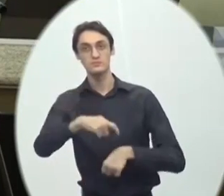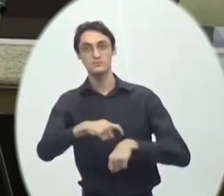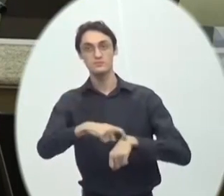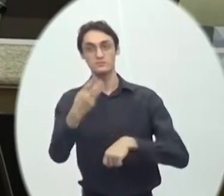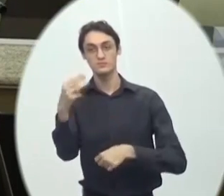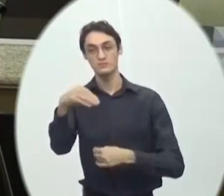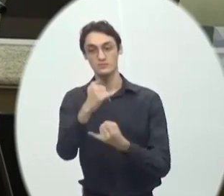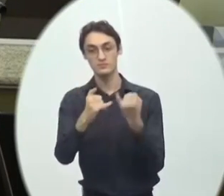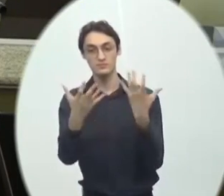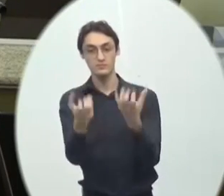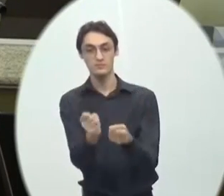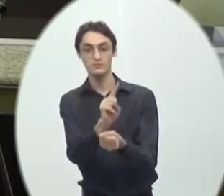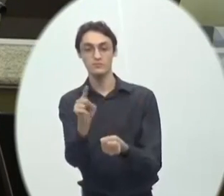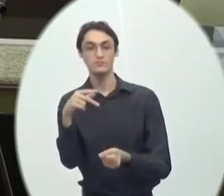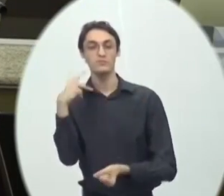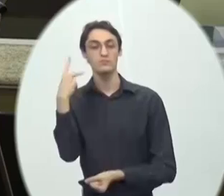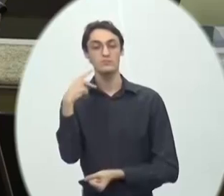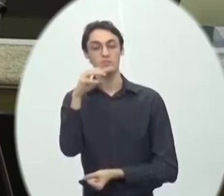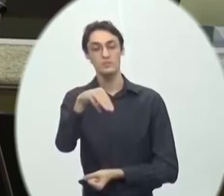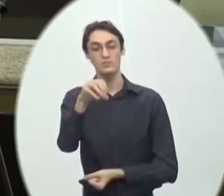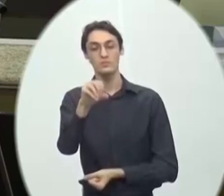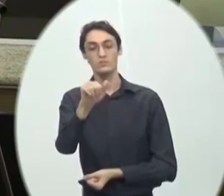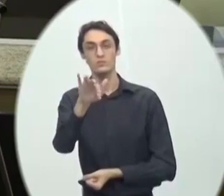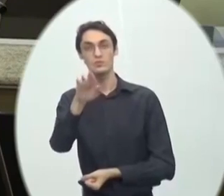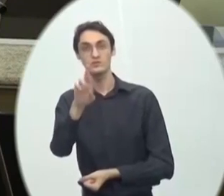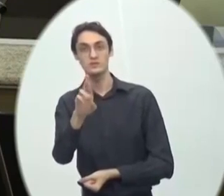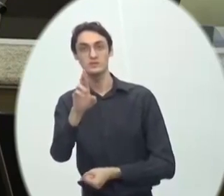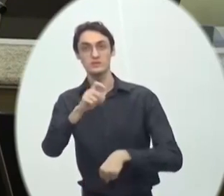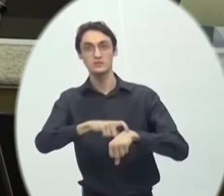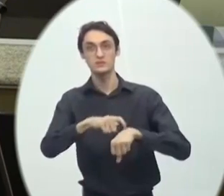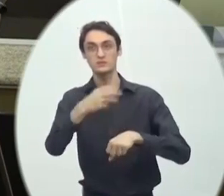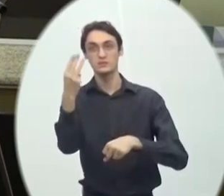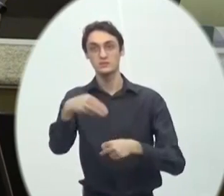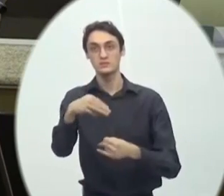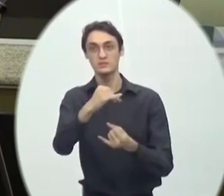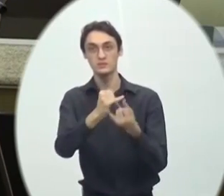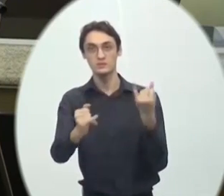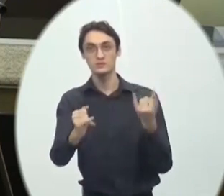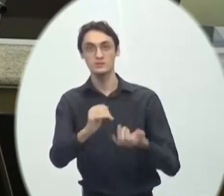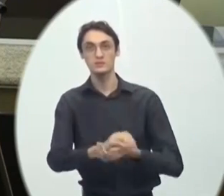3 minutos e meio. Declina. Com a palavra, vereador Mocir da Jori. Vossa Excelência põe 3 minutos e meio.